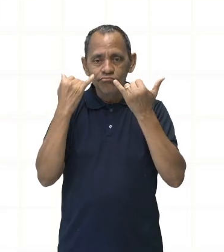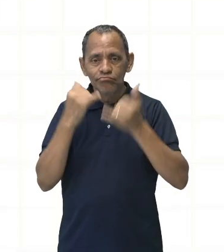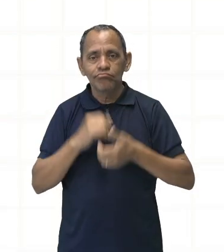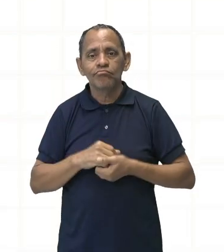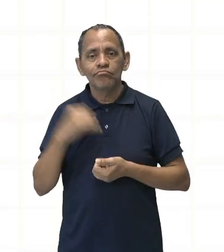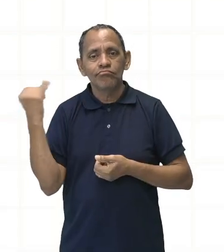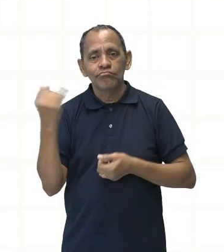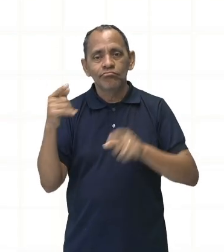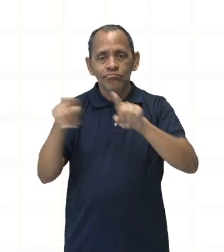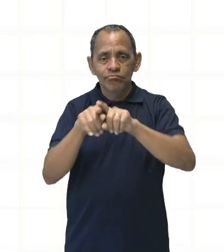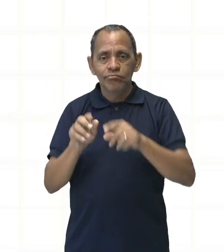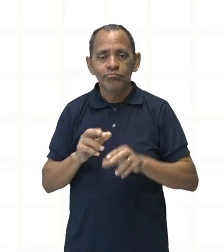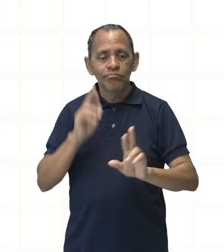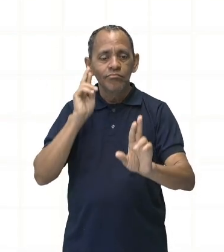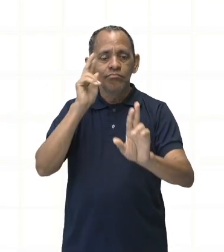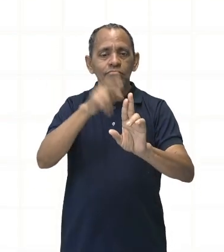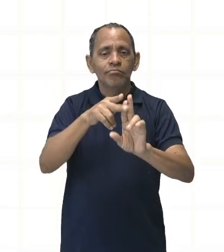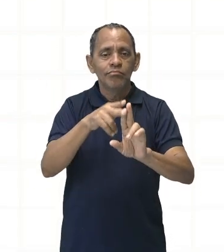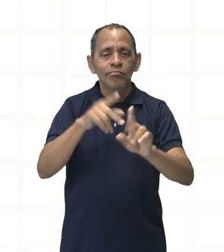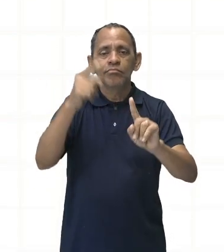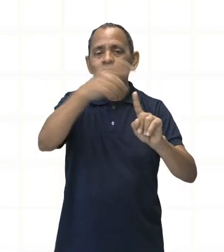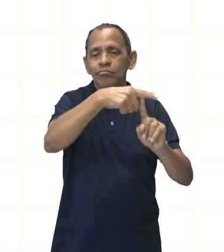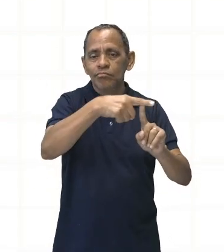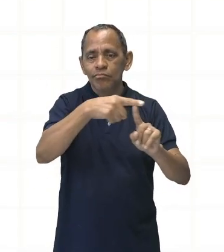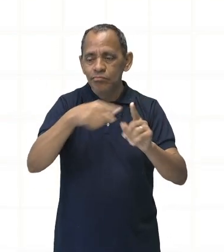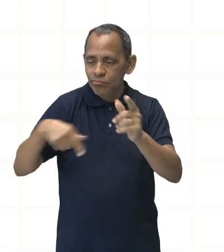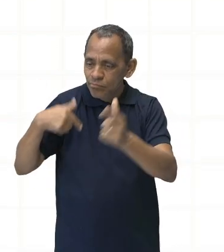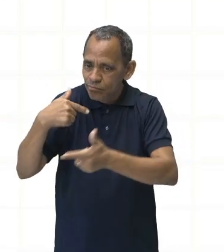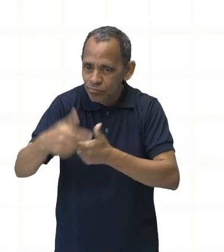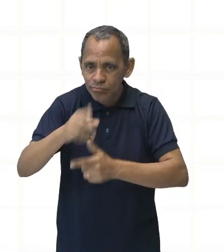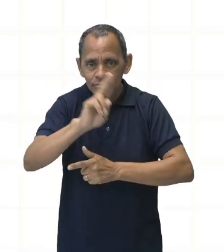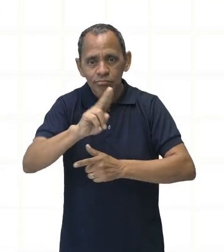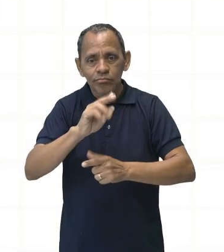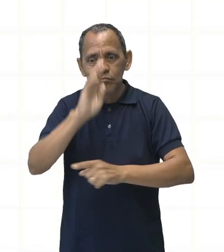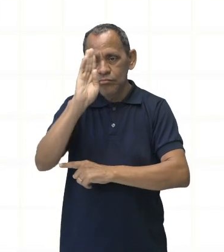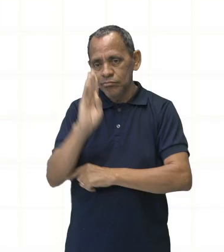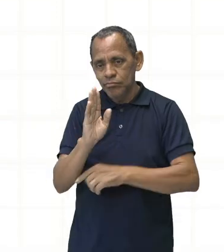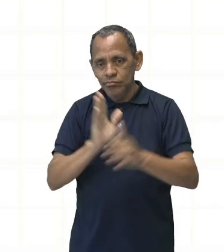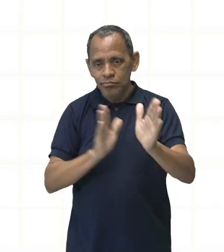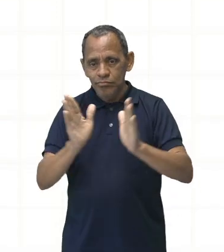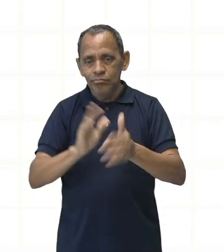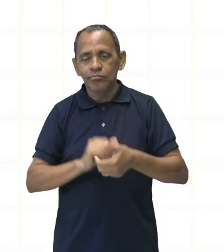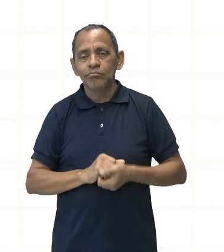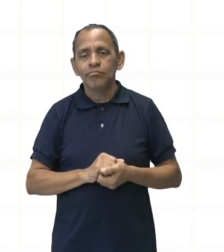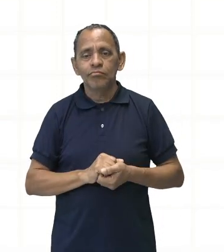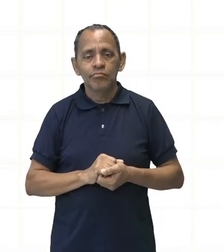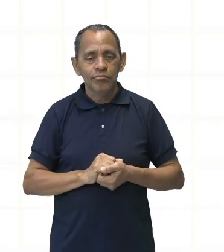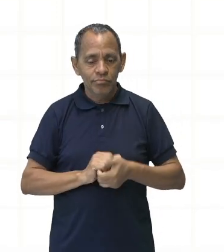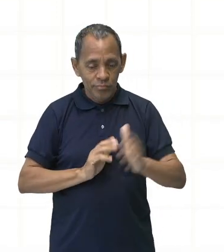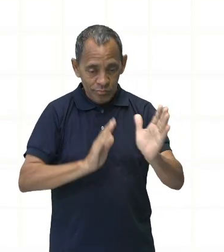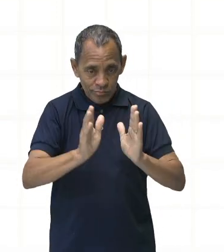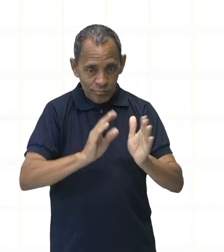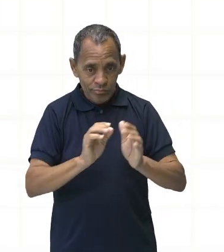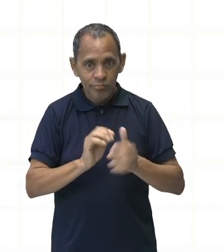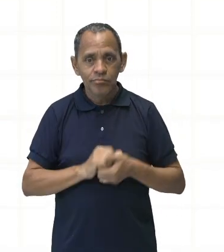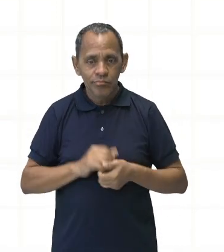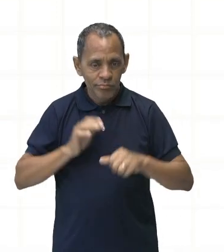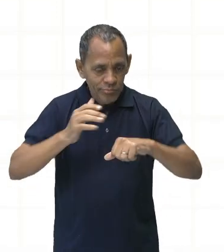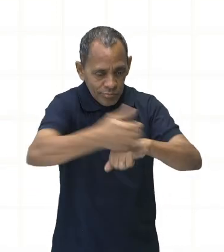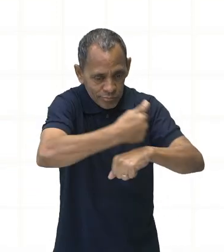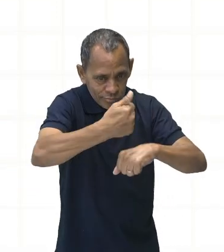referência ao tipo de trabalho que foi adotado no Brasil, certo? Então, durante o período colonial